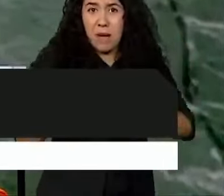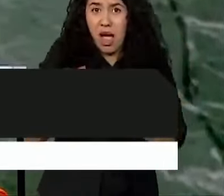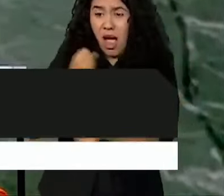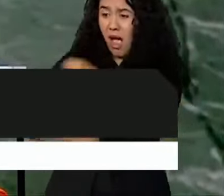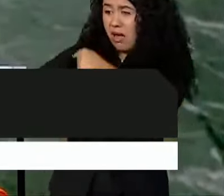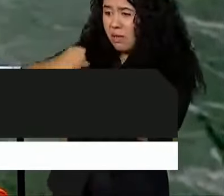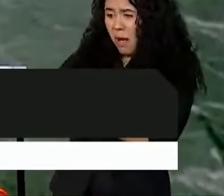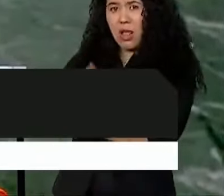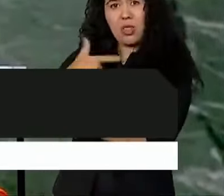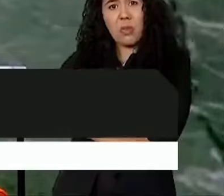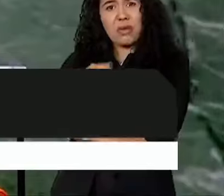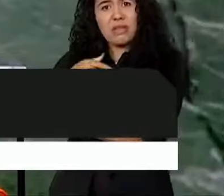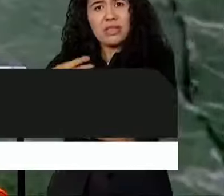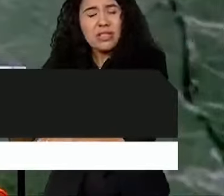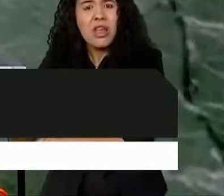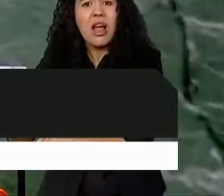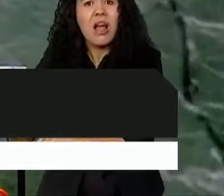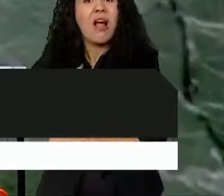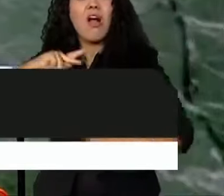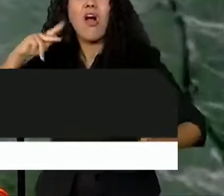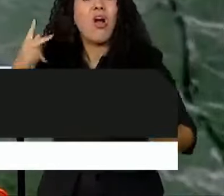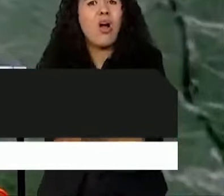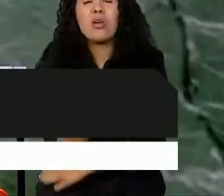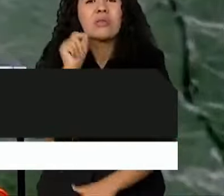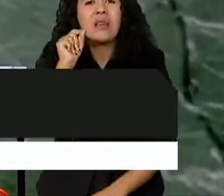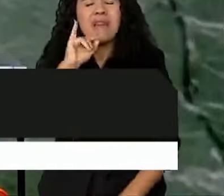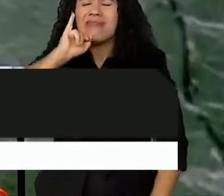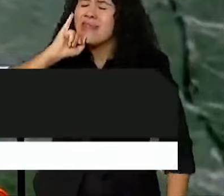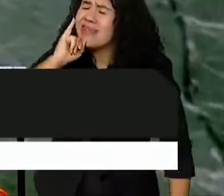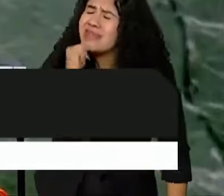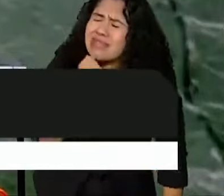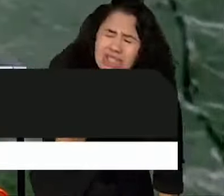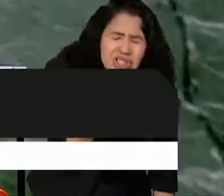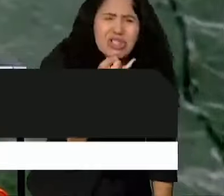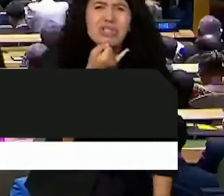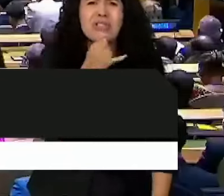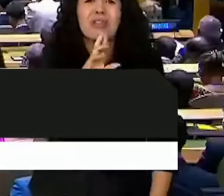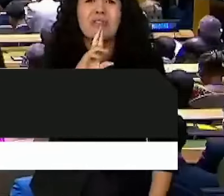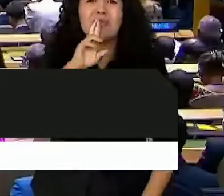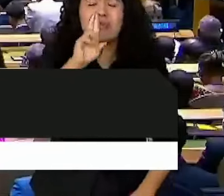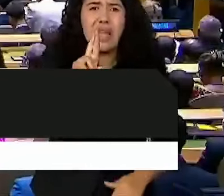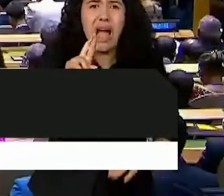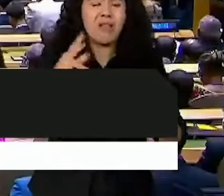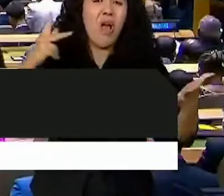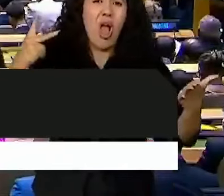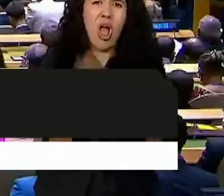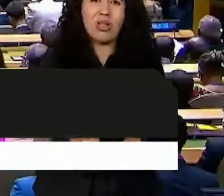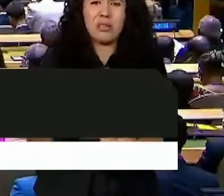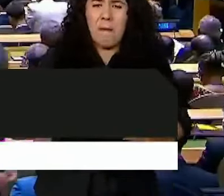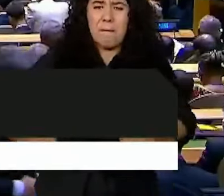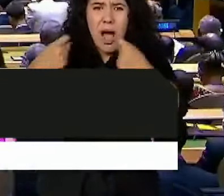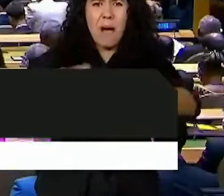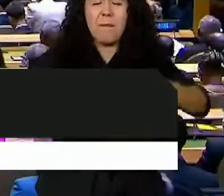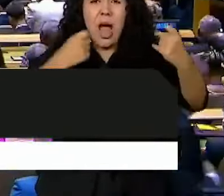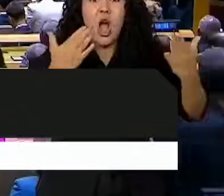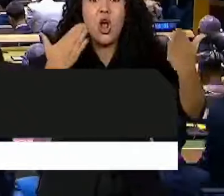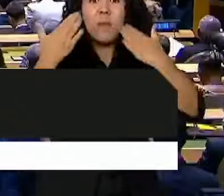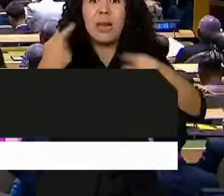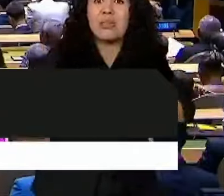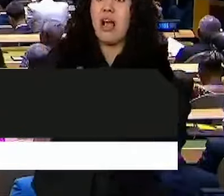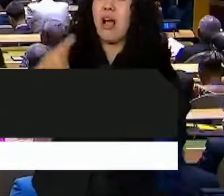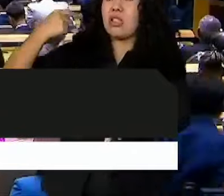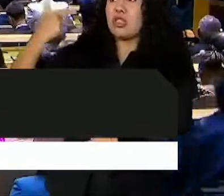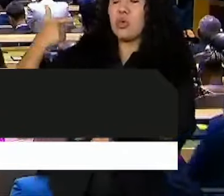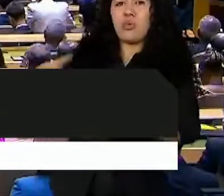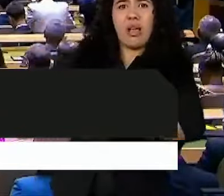quadril na mesma época, ficou impedido de participar da festa religiosa. O evento é realizado sempre no mês de outubro e dura cerca de 15 dias